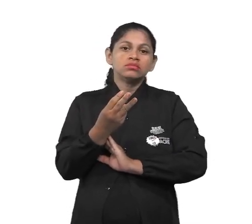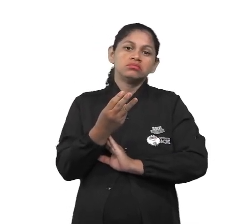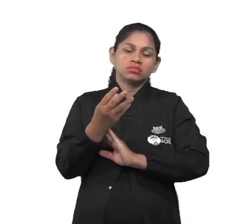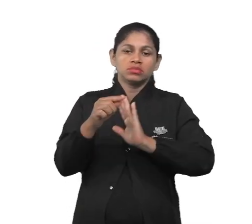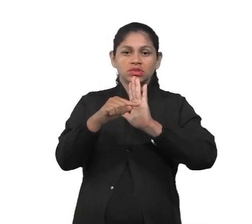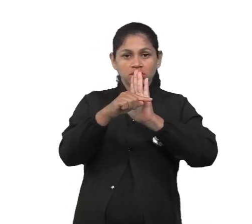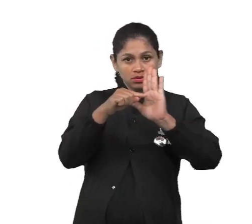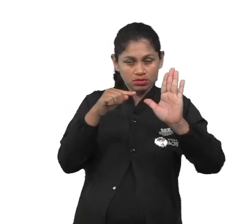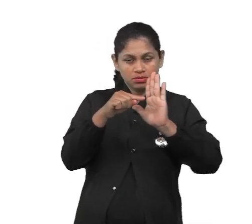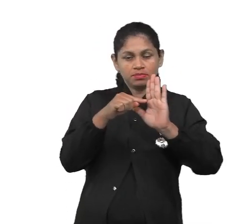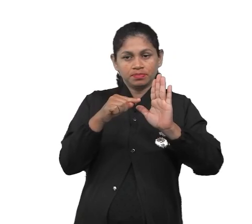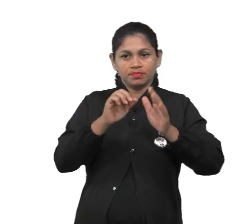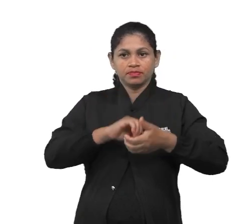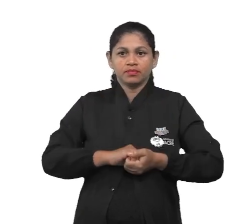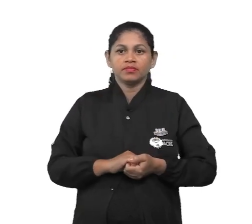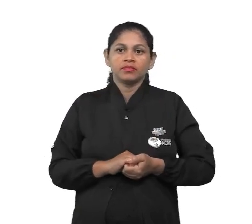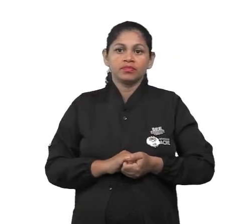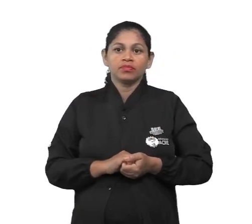terceiro período